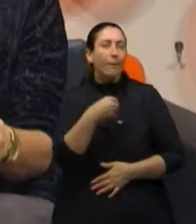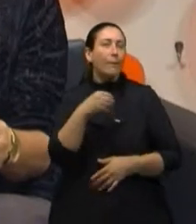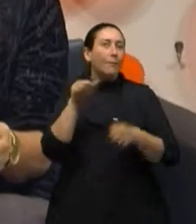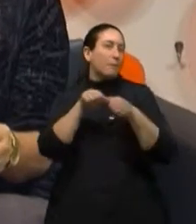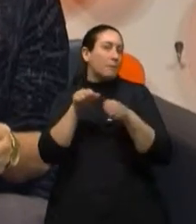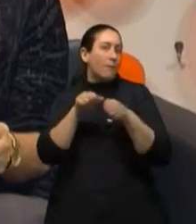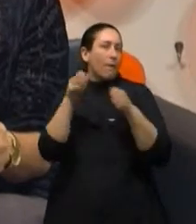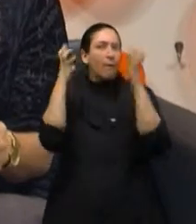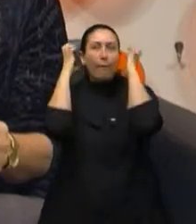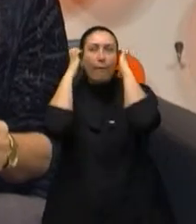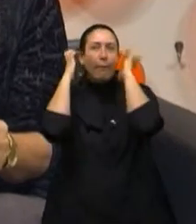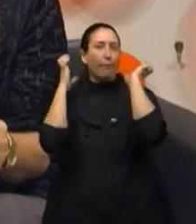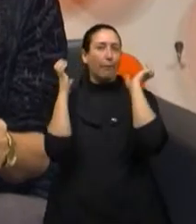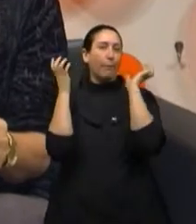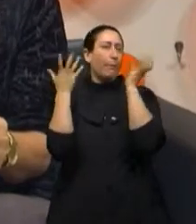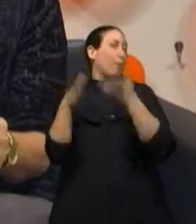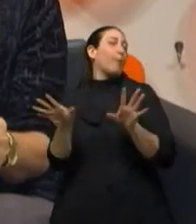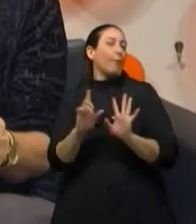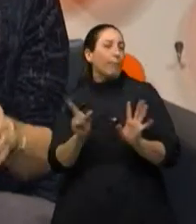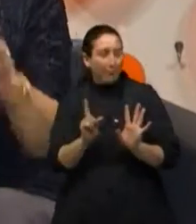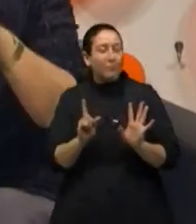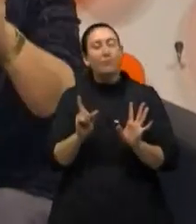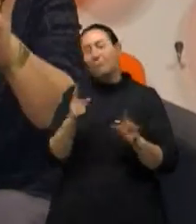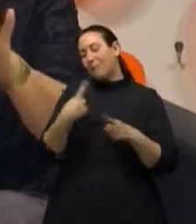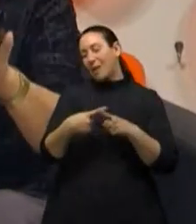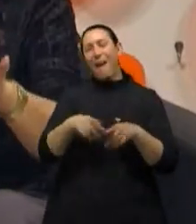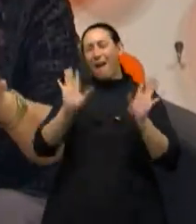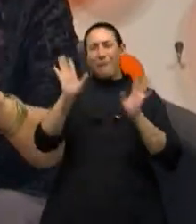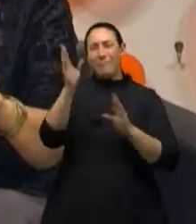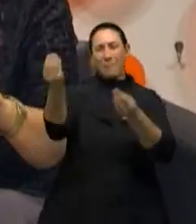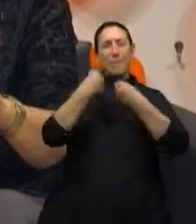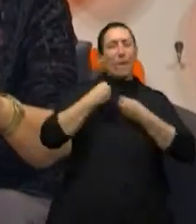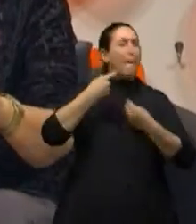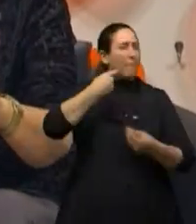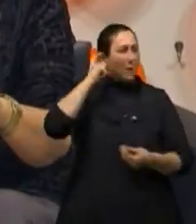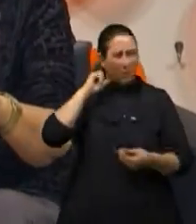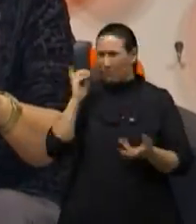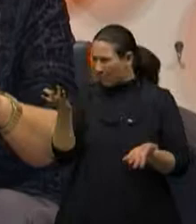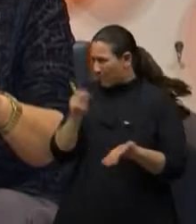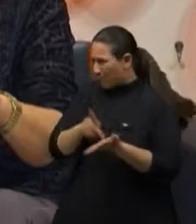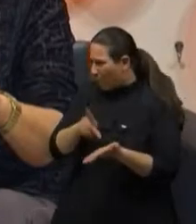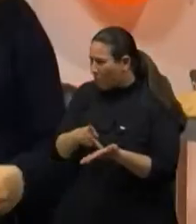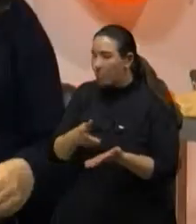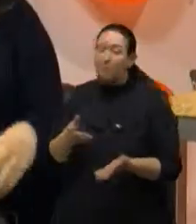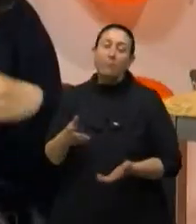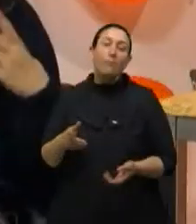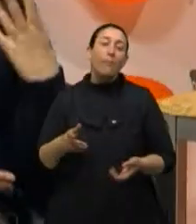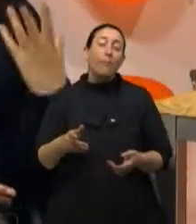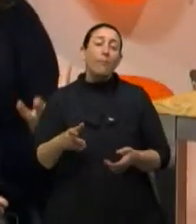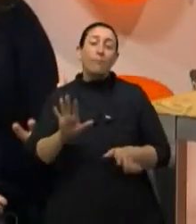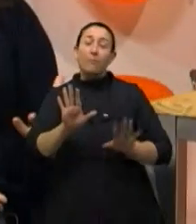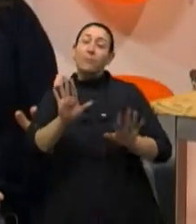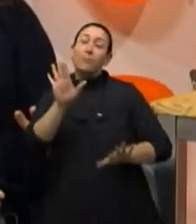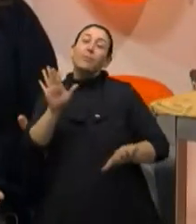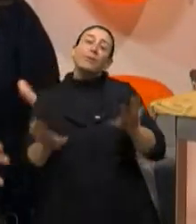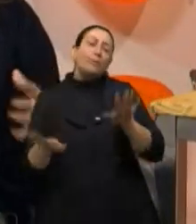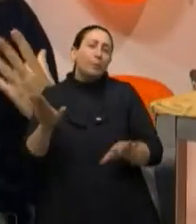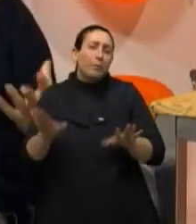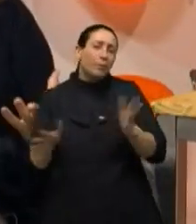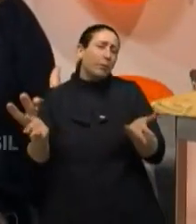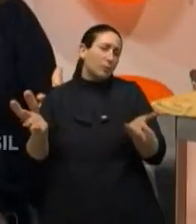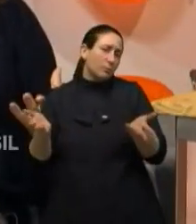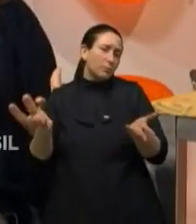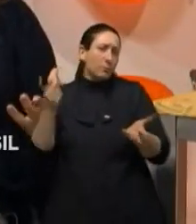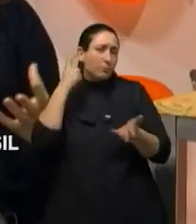realmente essa investigação porque diz ah já vão me pôr aparelho é isso mesmo não depende muito né da